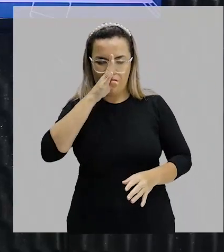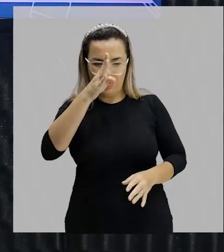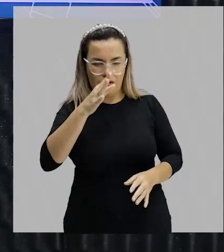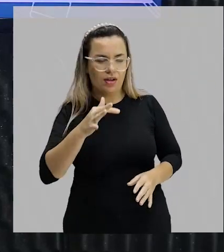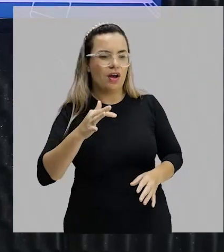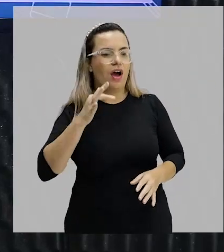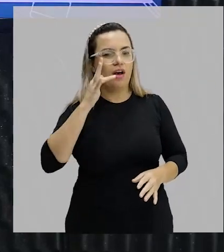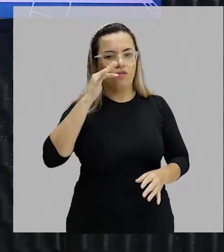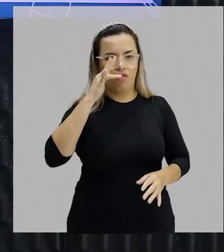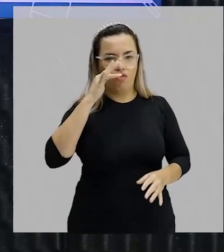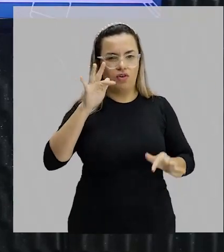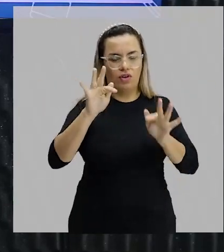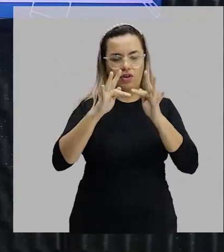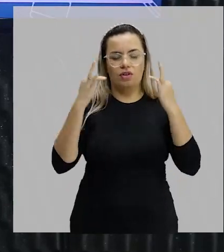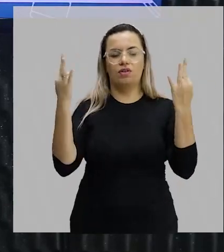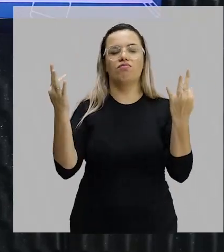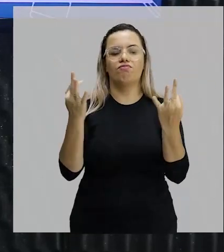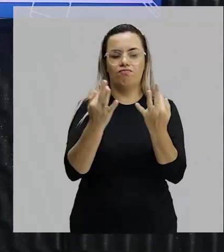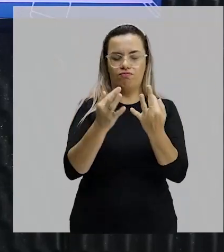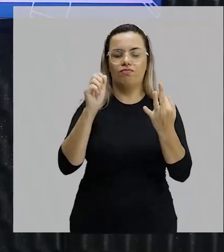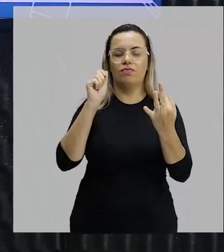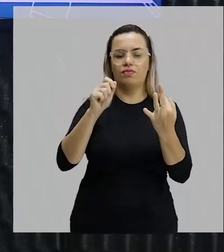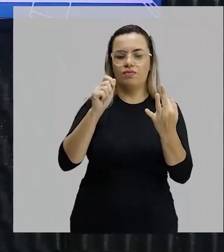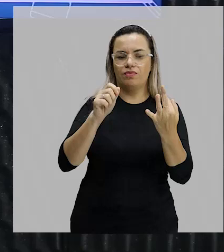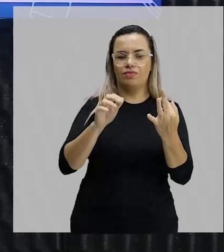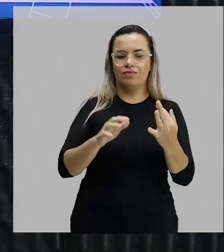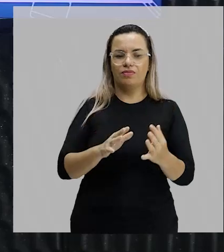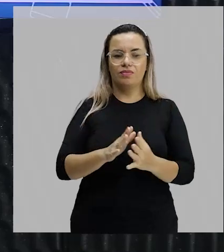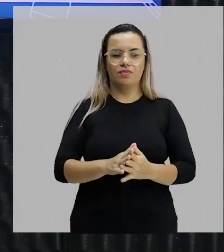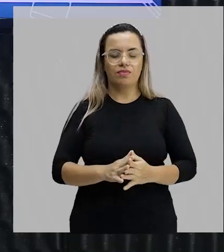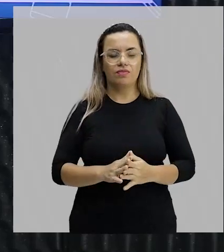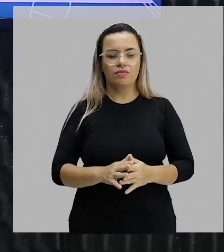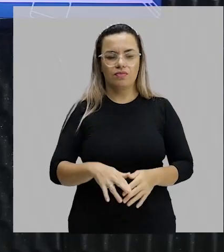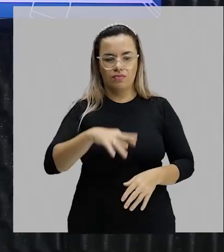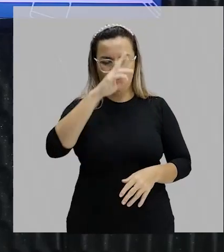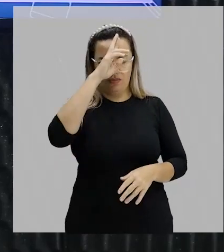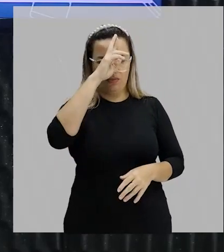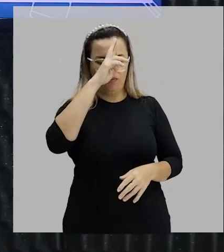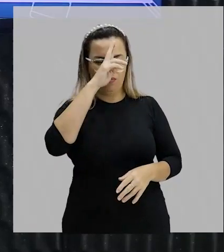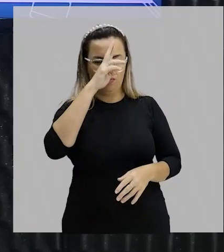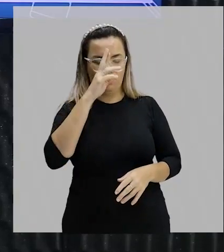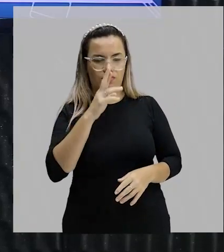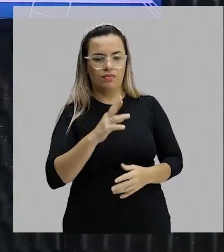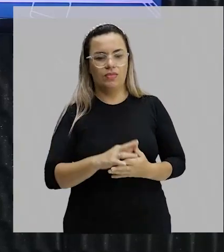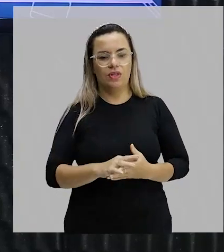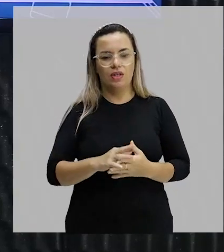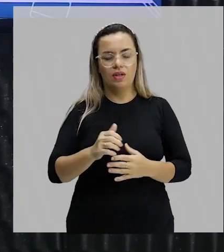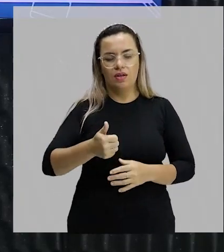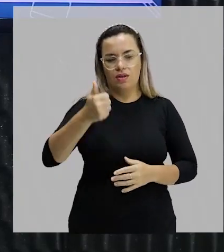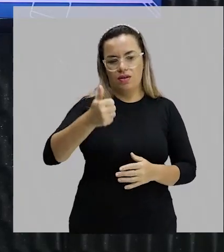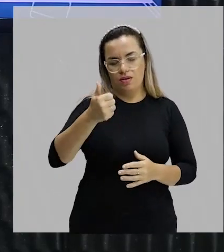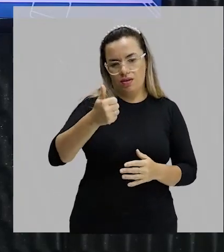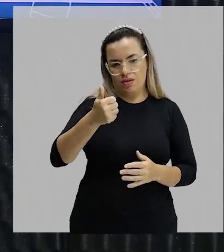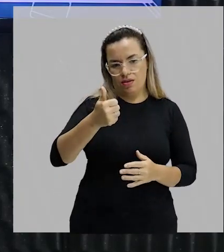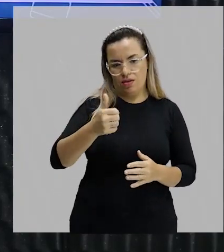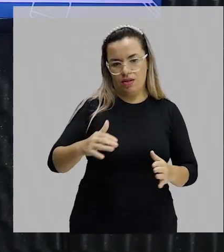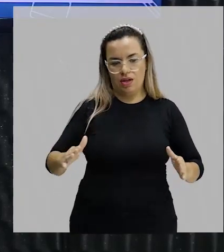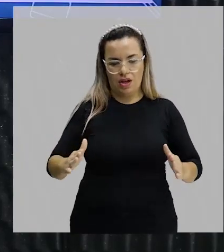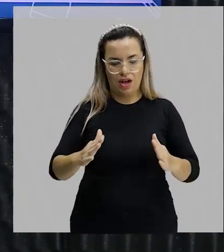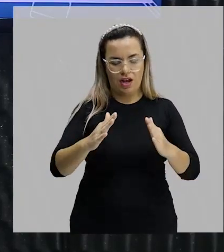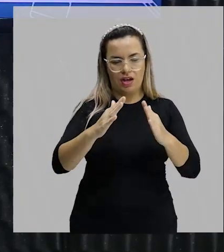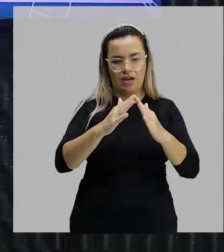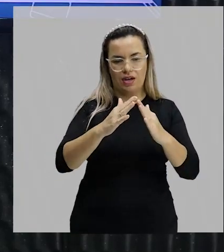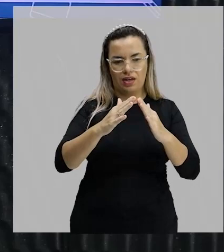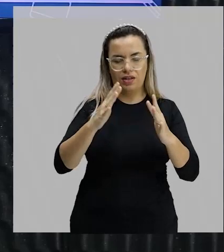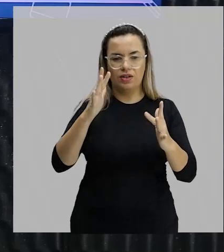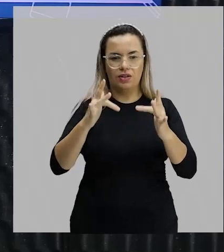fofocas de família. E eu sei que nessa hora vocês estão se identificando. Almoço, no primeiro almoço na casa do pai, da namorada, do namorado,